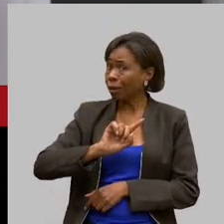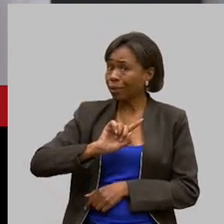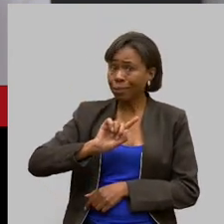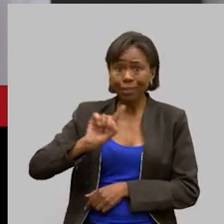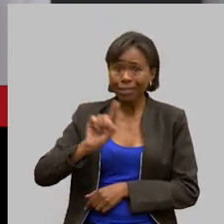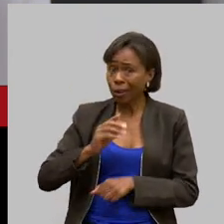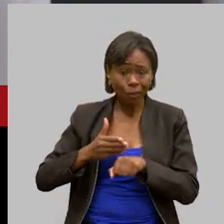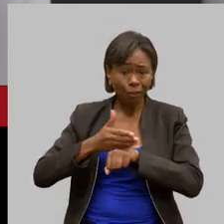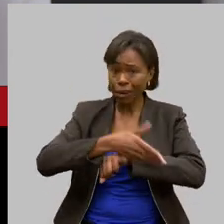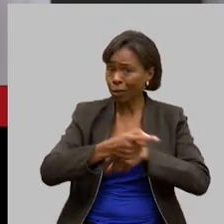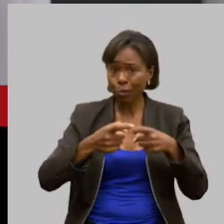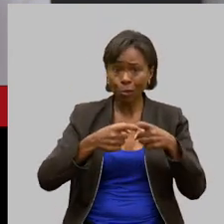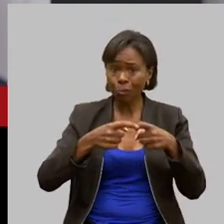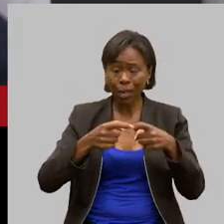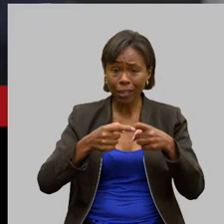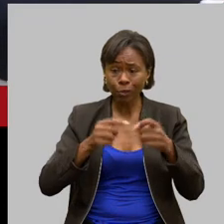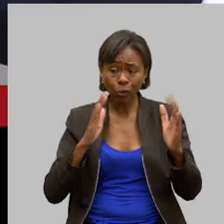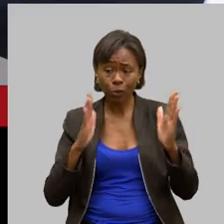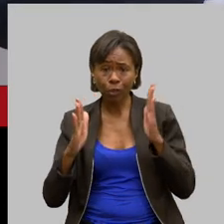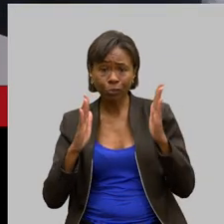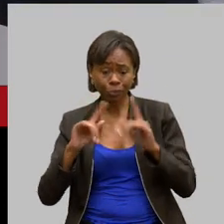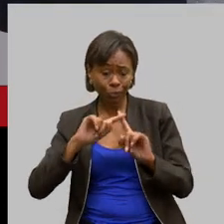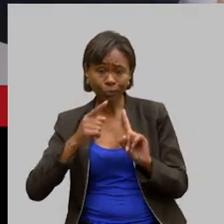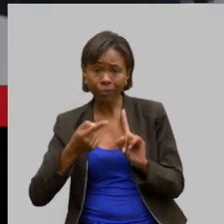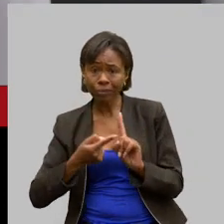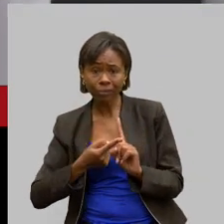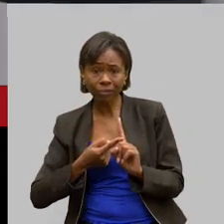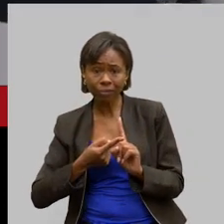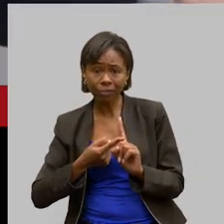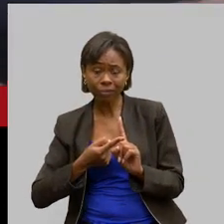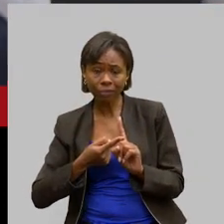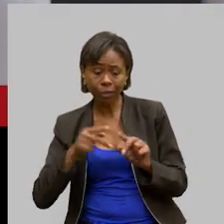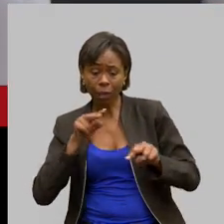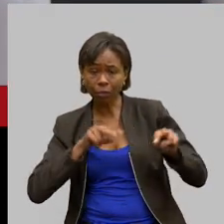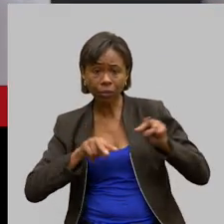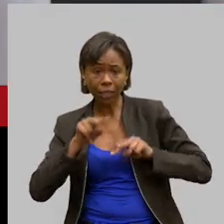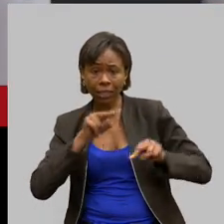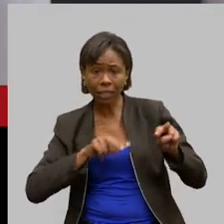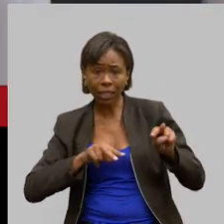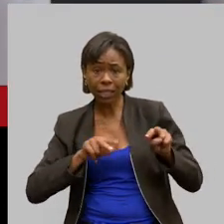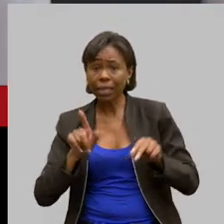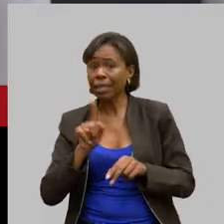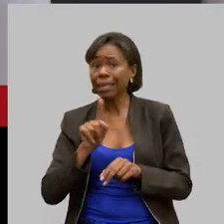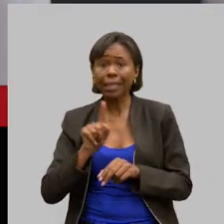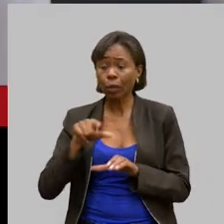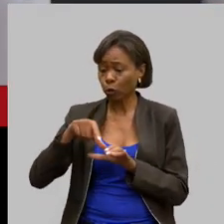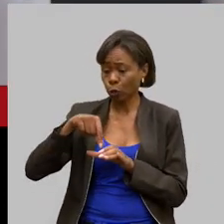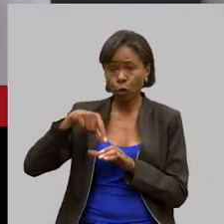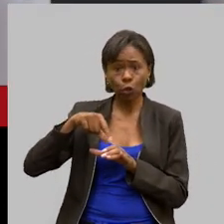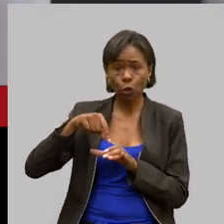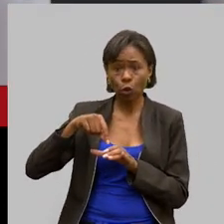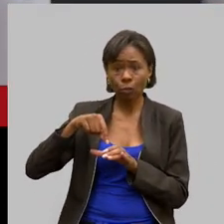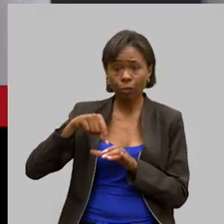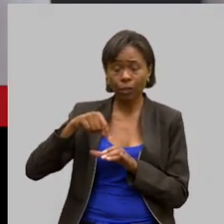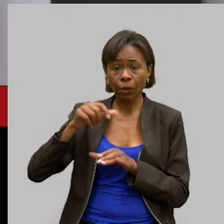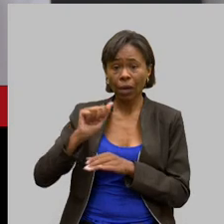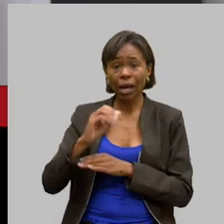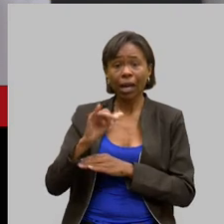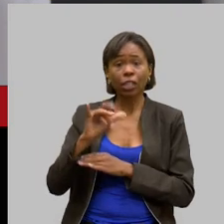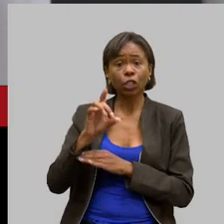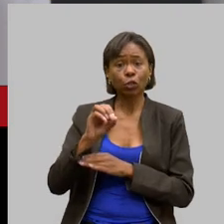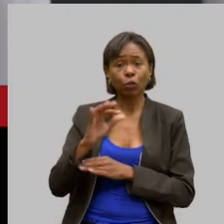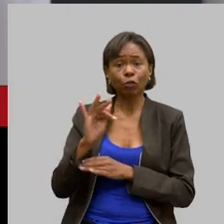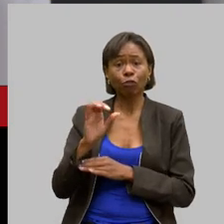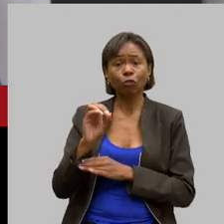Neonatal e não toma as três gotinhas do aço fólico né